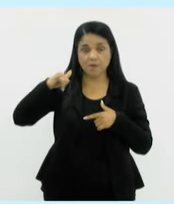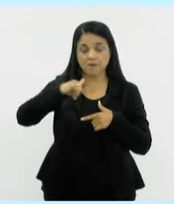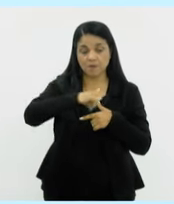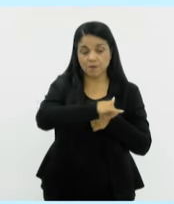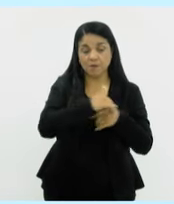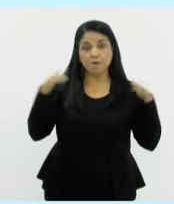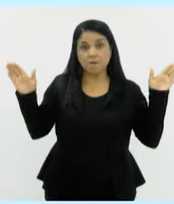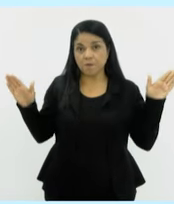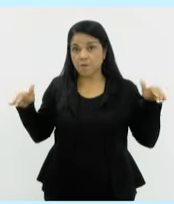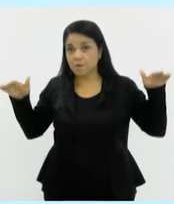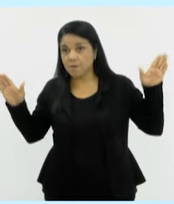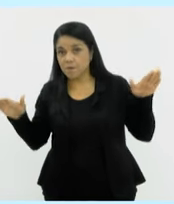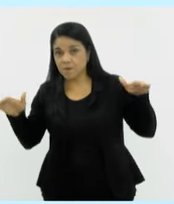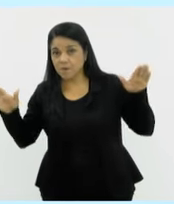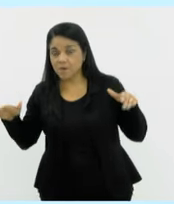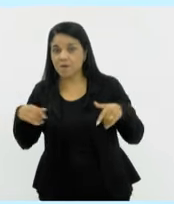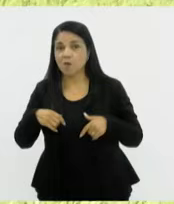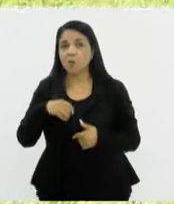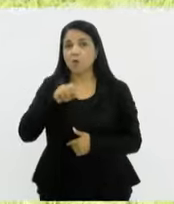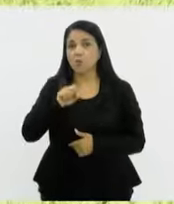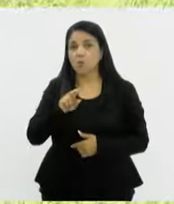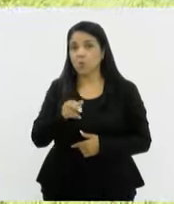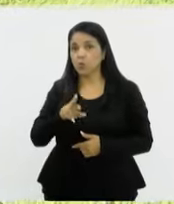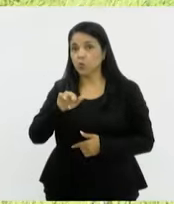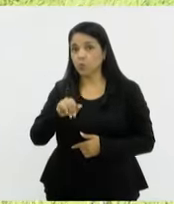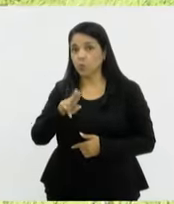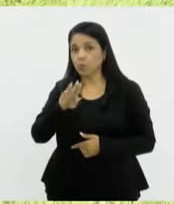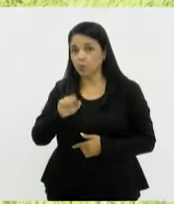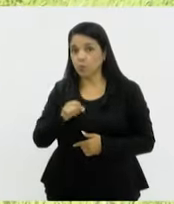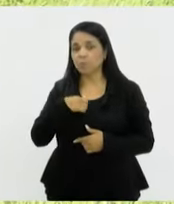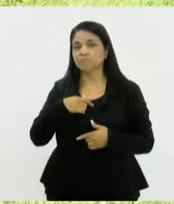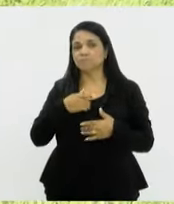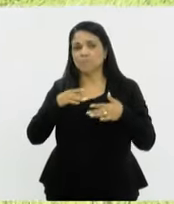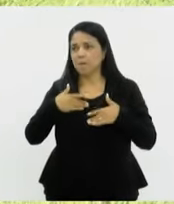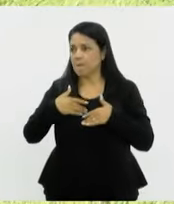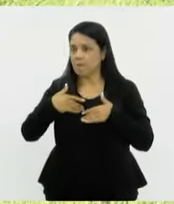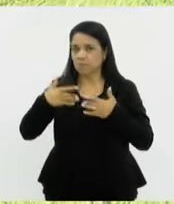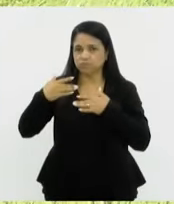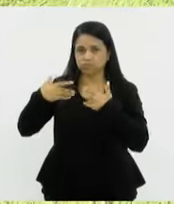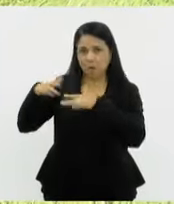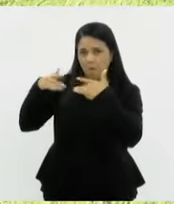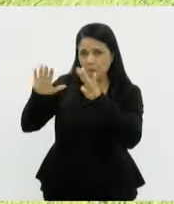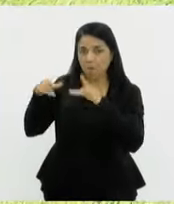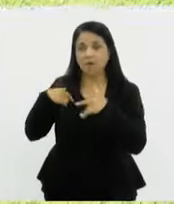são capturados ou afugentados. Tudo ao comando das treinadoras.